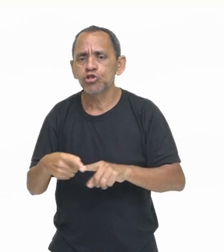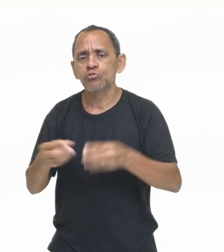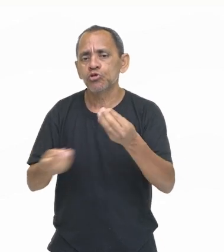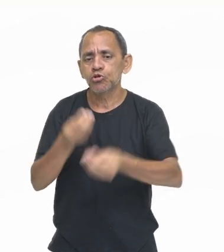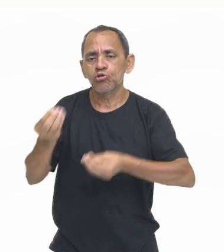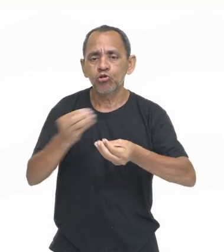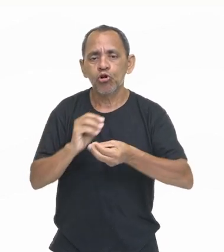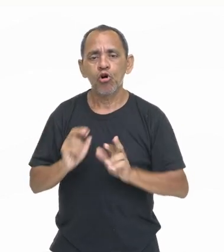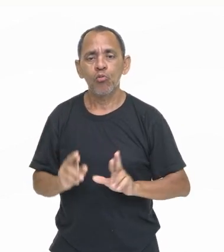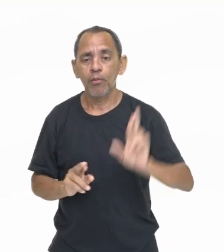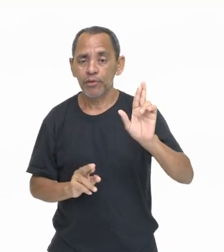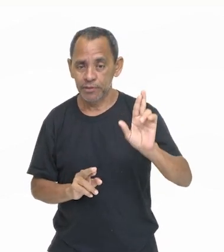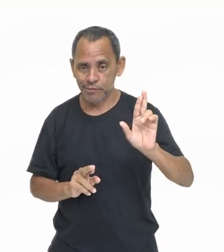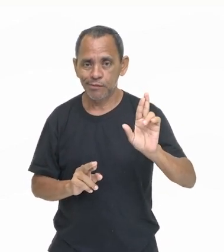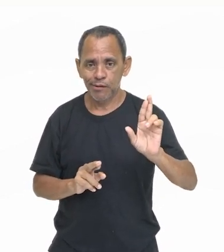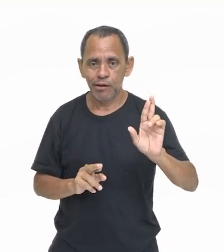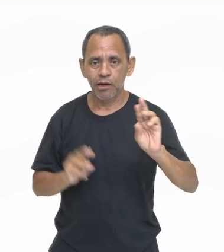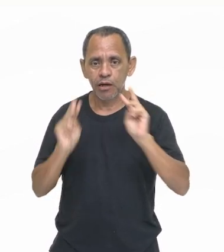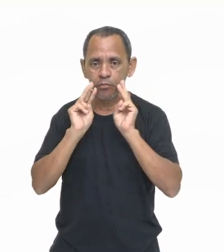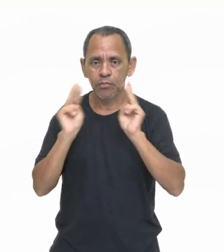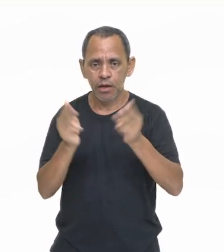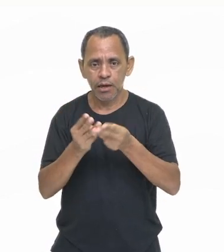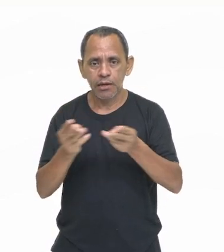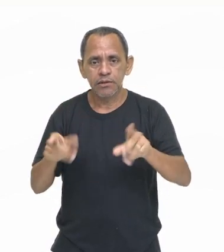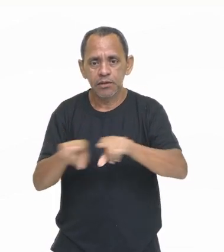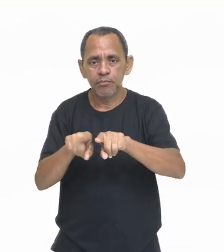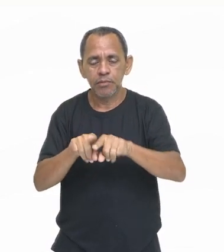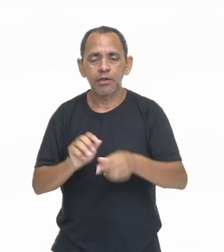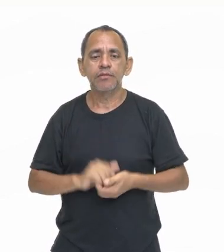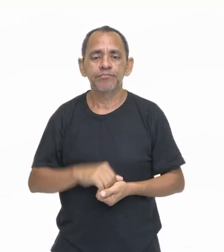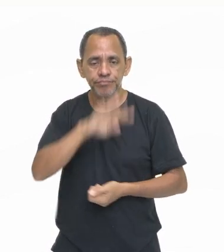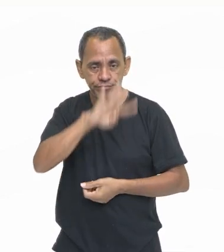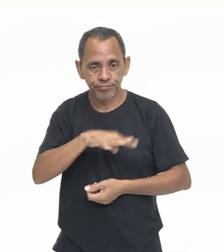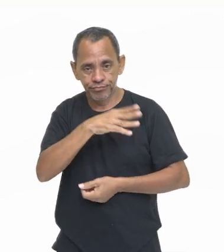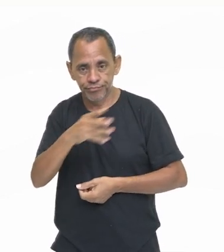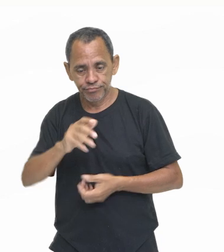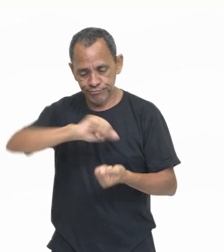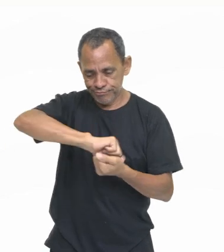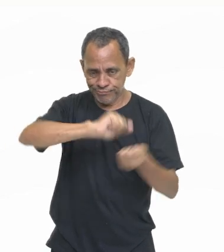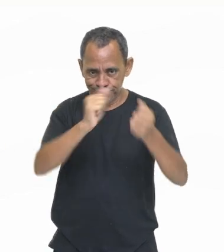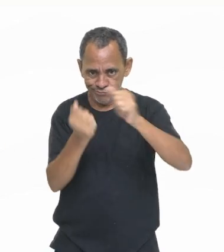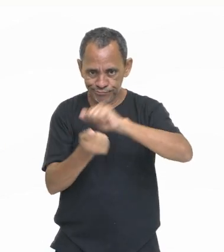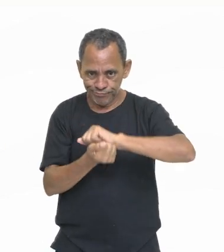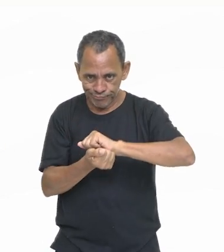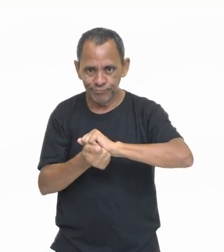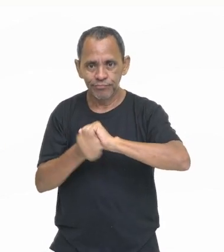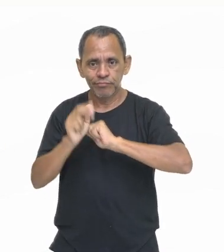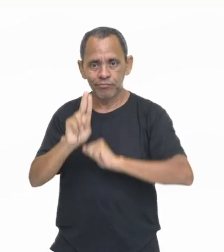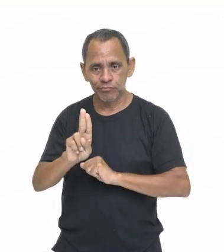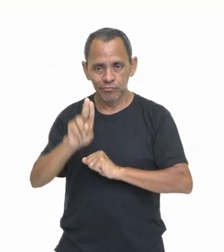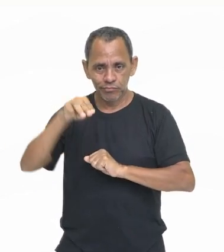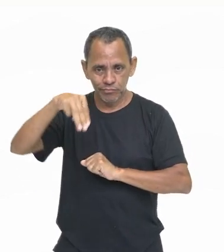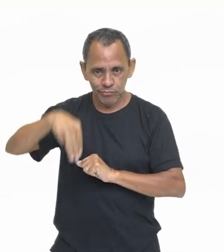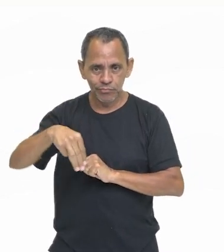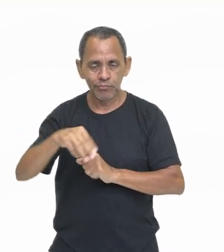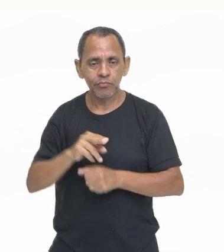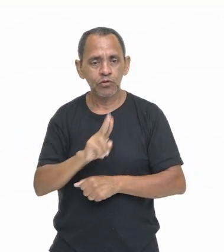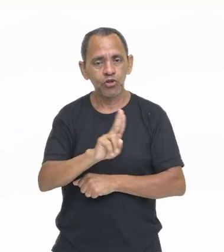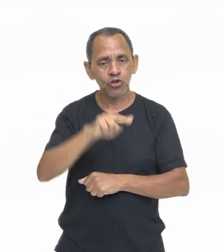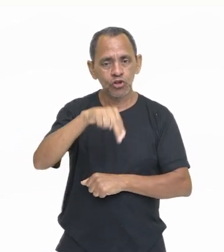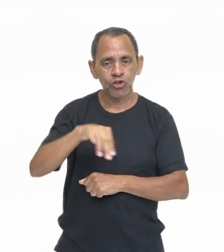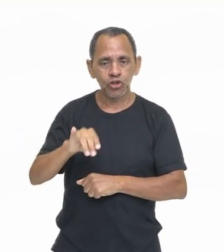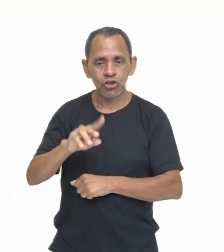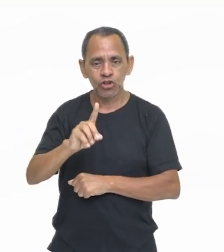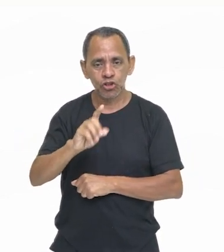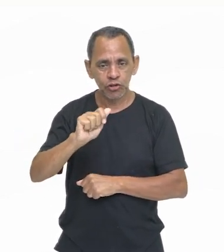aí nessa tabela, que nós chamamos aí de tabela de conversão de unidade de medida, certo? E aí temos aí, o